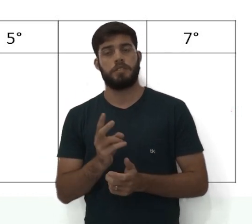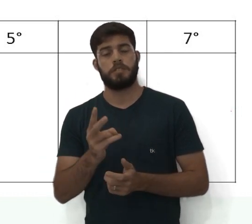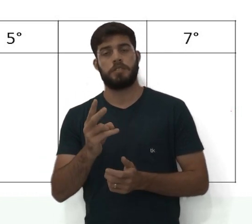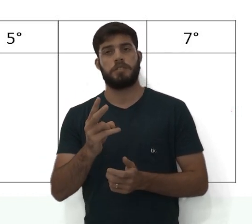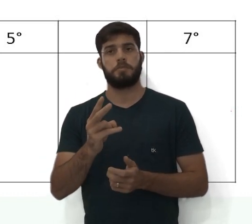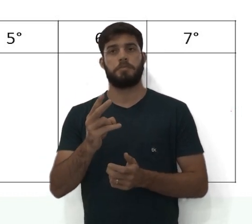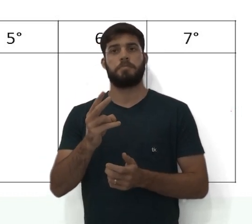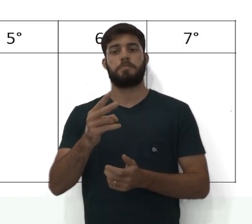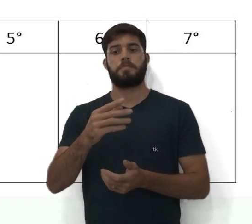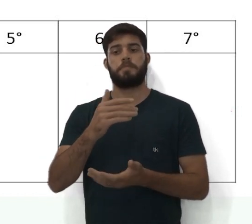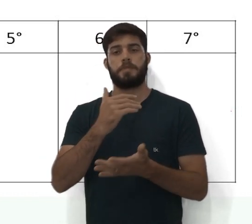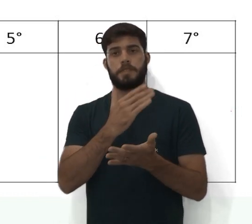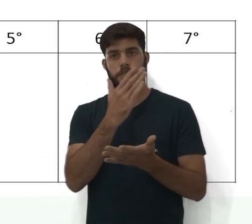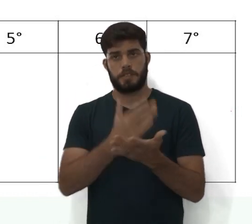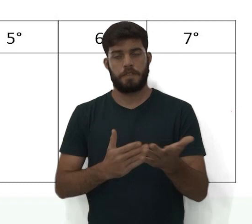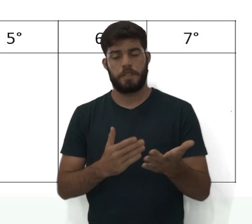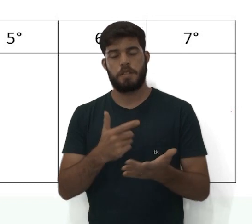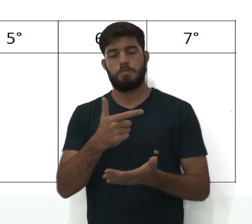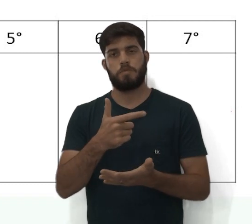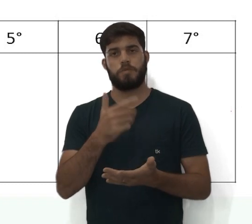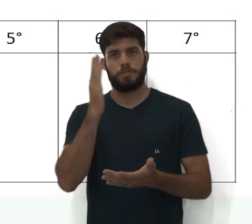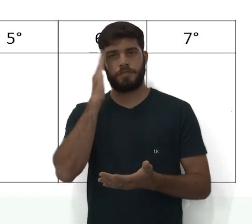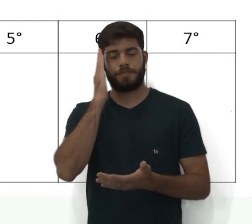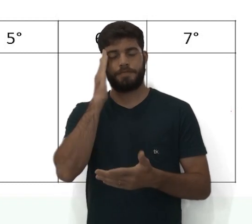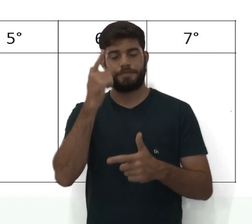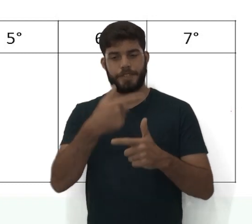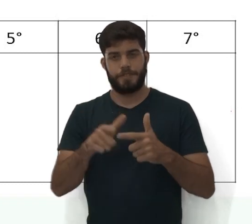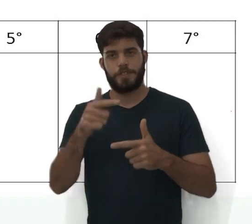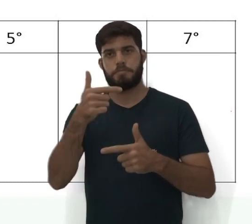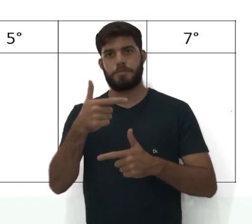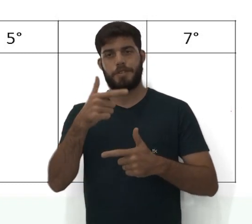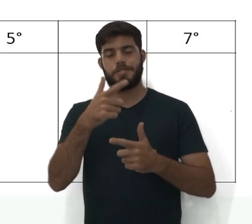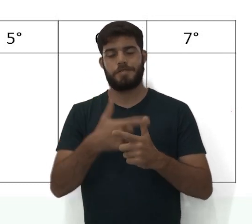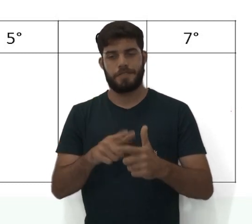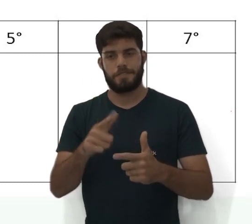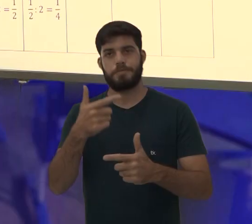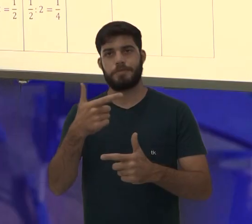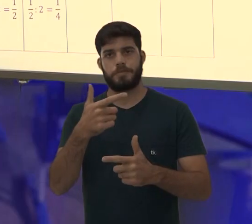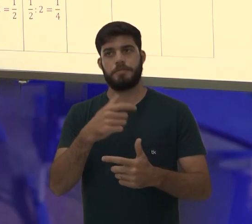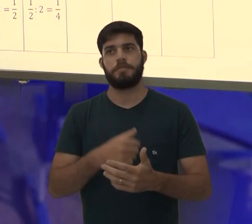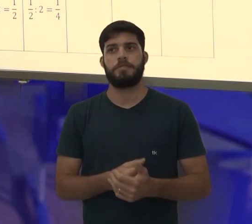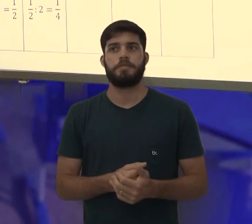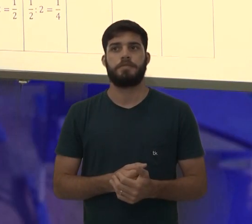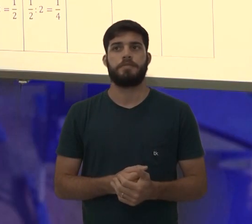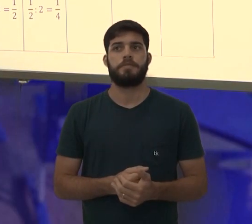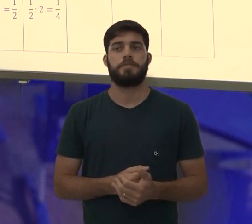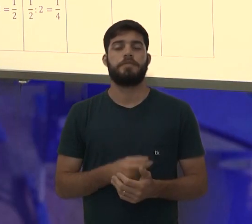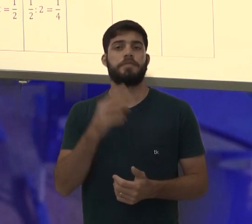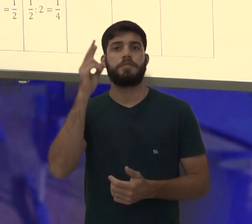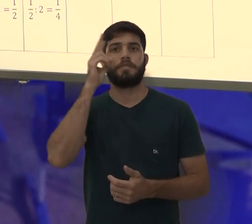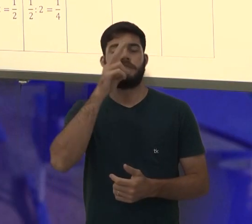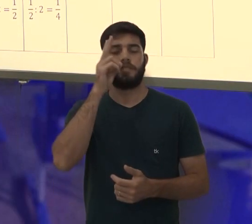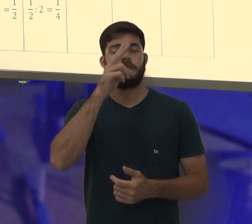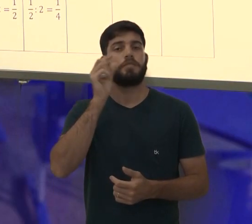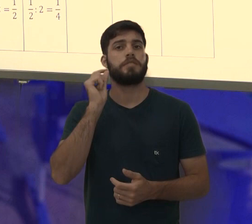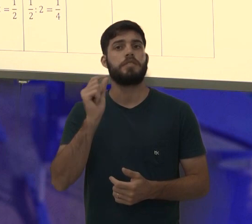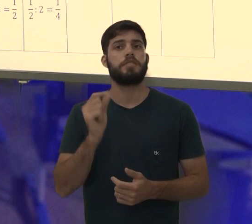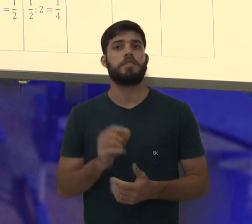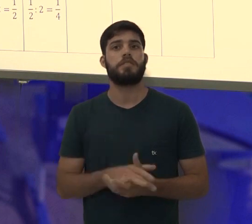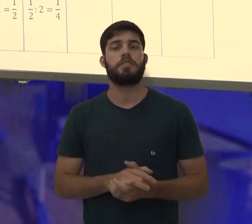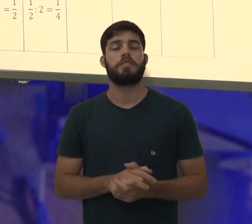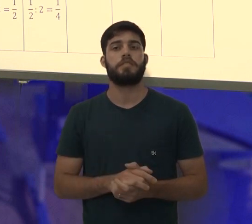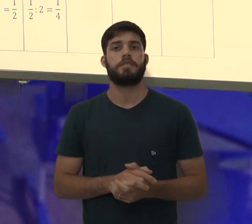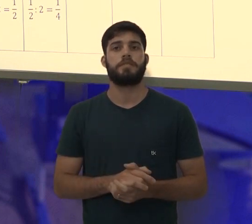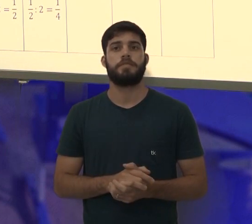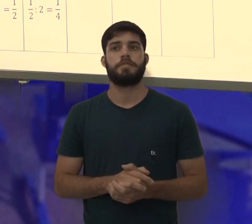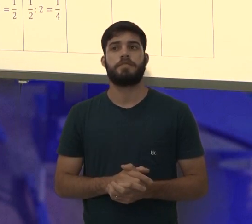por 2. O quarto boneco já é 1/2 dividido por 2, não é? Que é 1/4. Lembrando que a divisão de